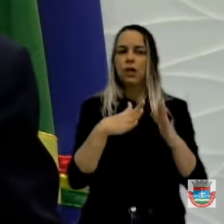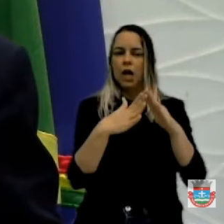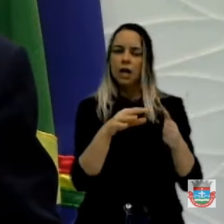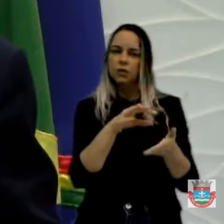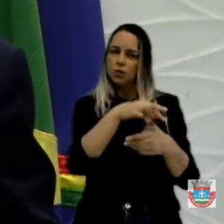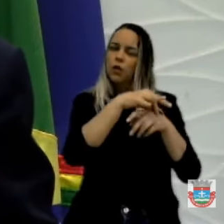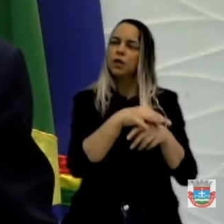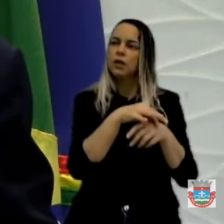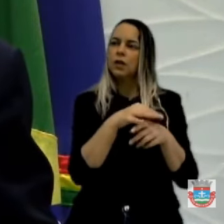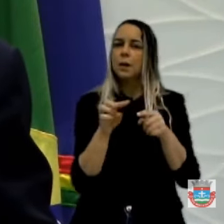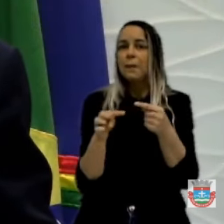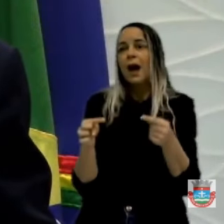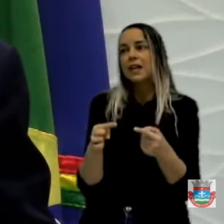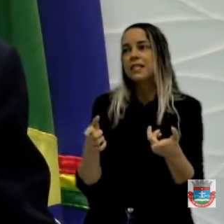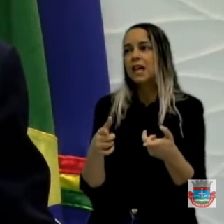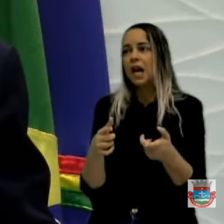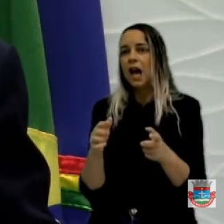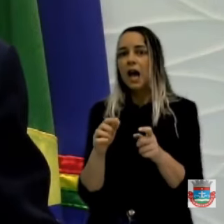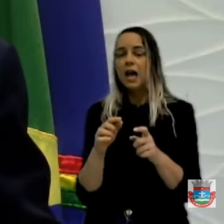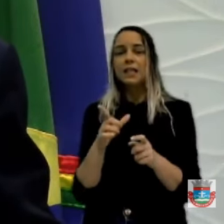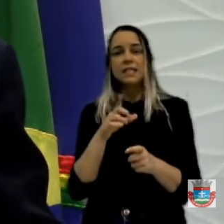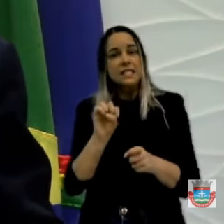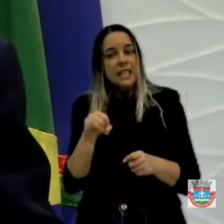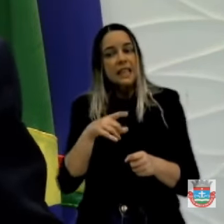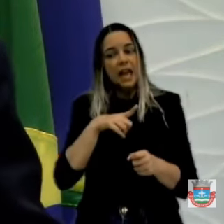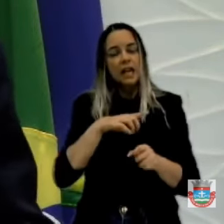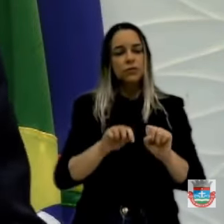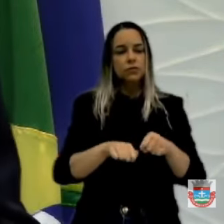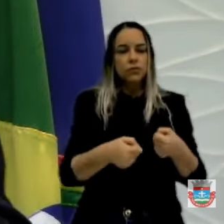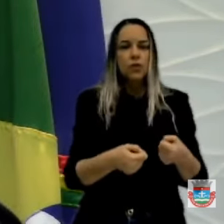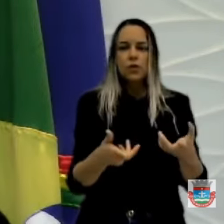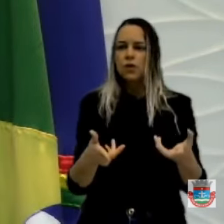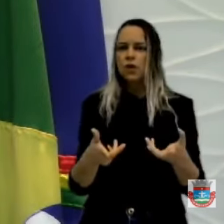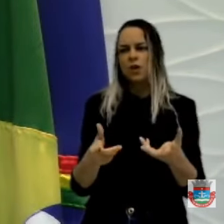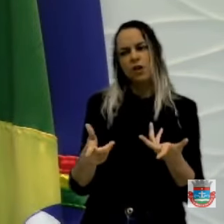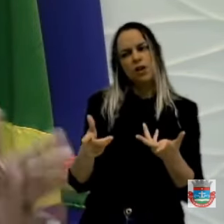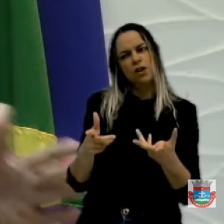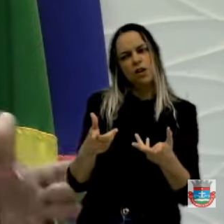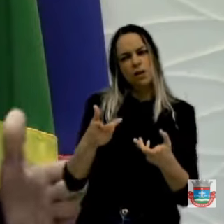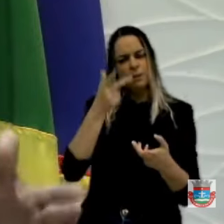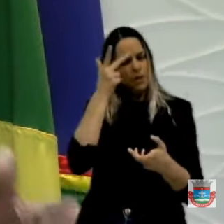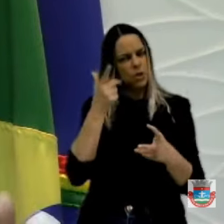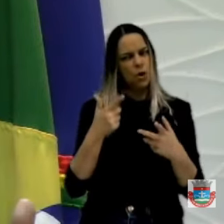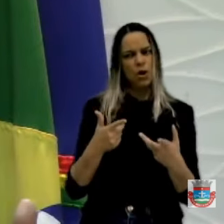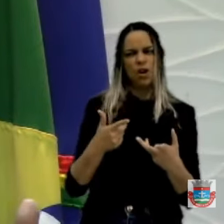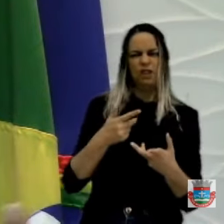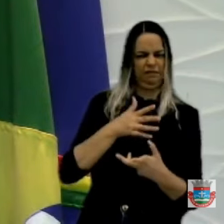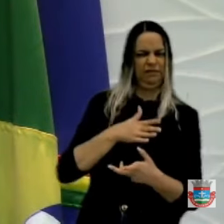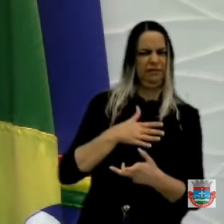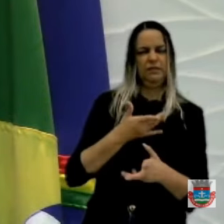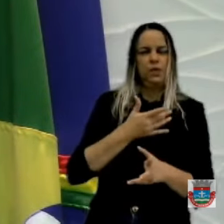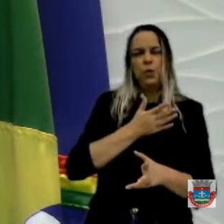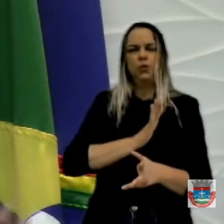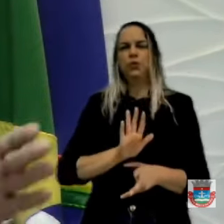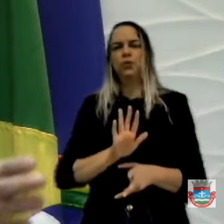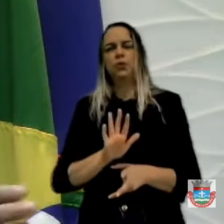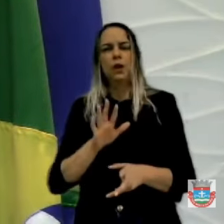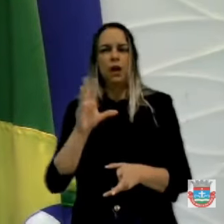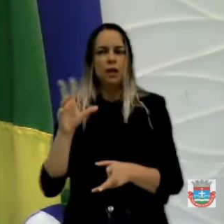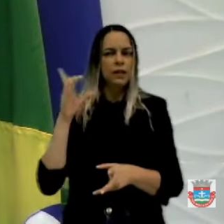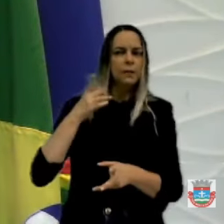João Mendes, tem uma reação. E o povo não gostou. O povo percebeu que a deputada